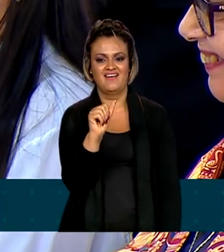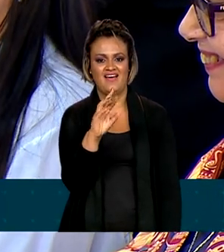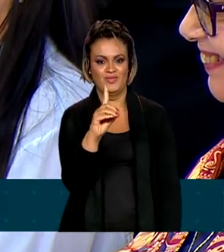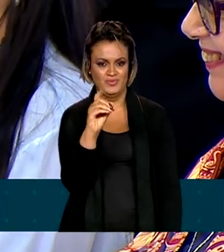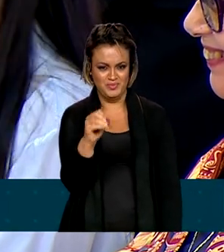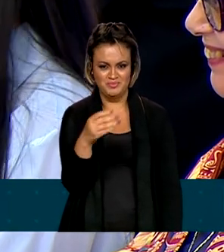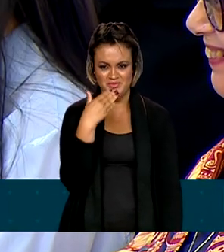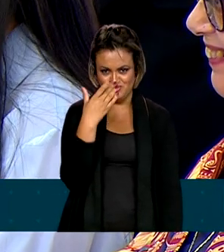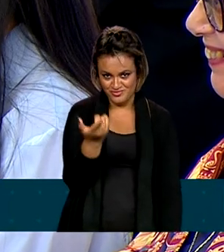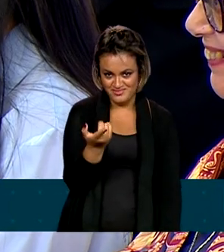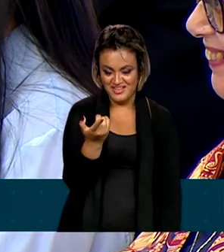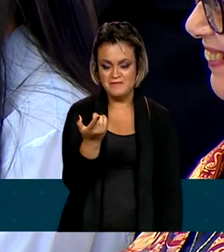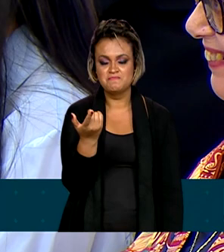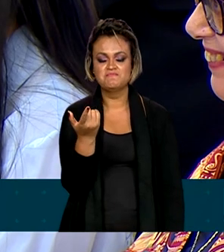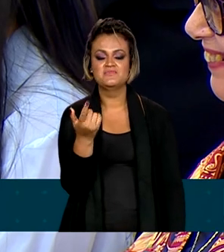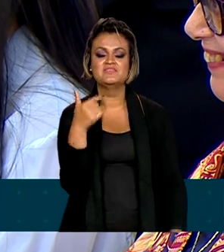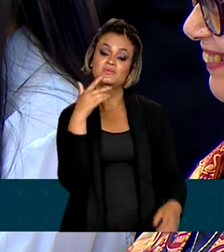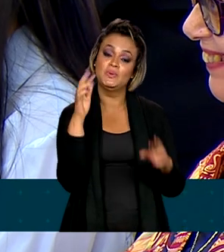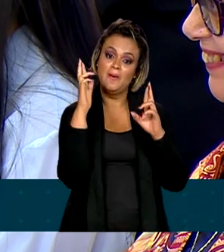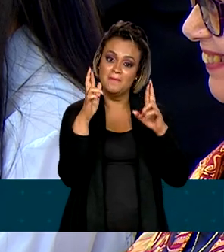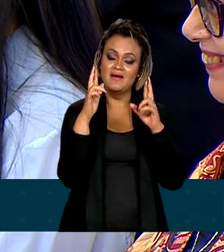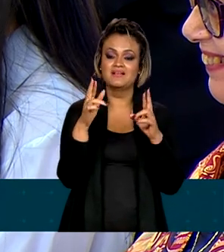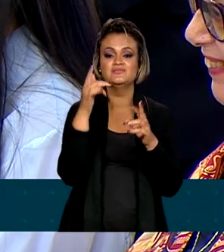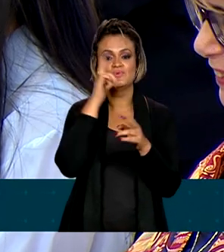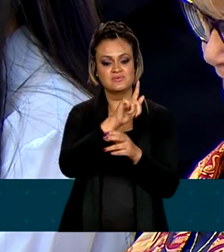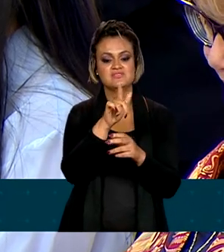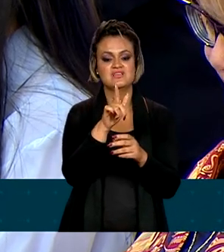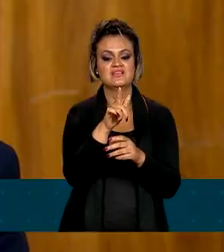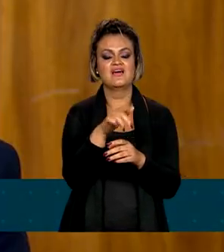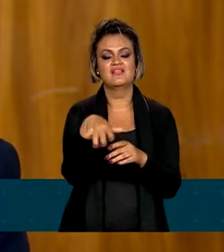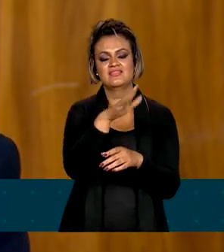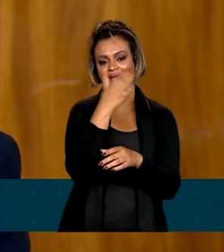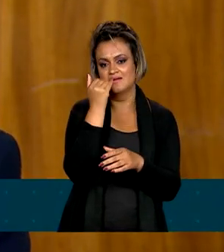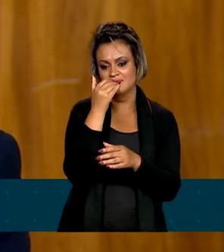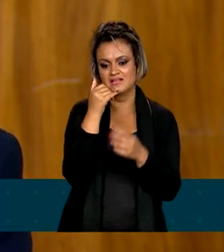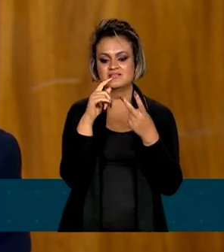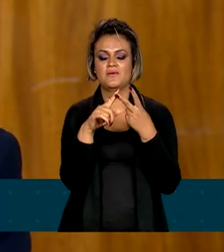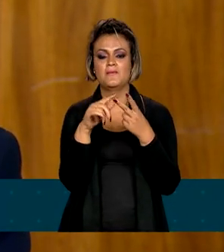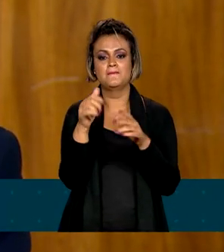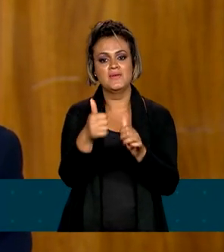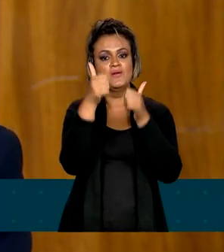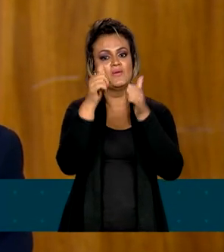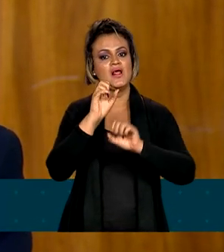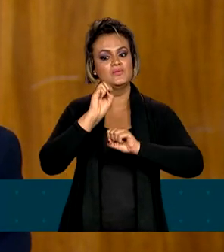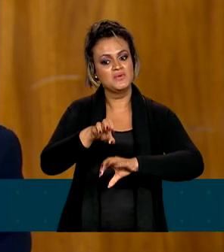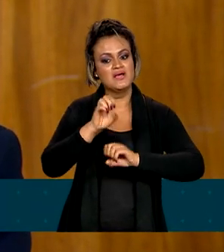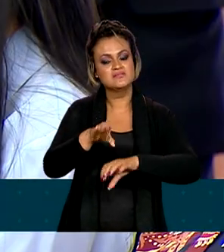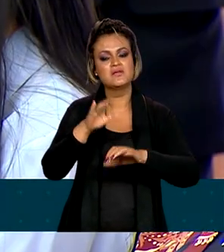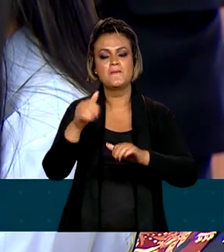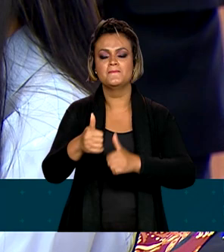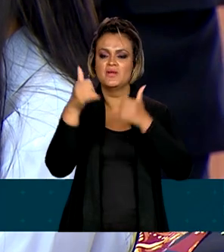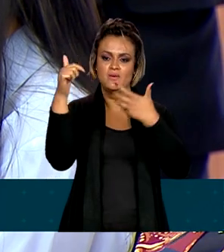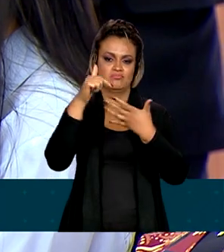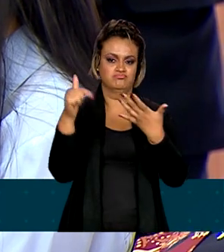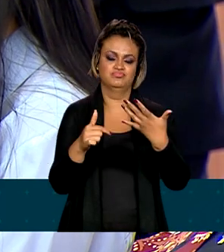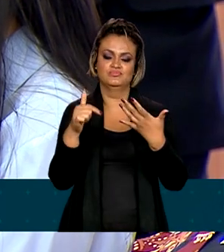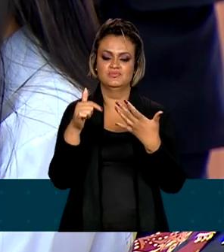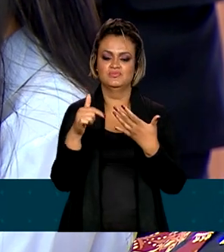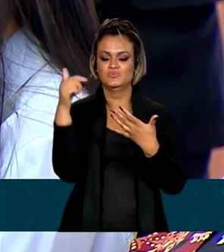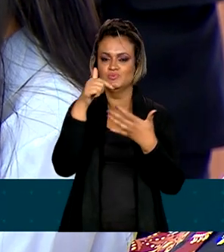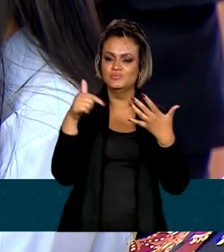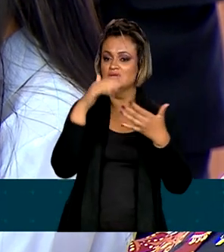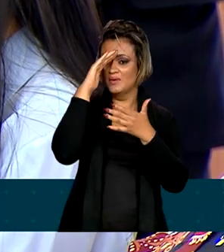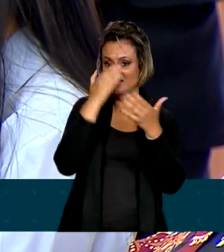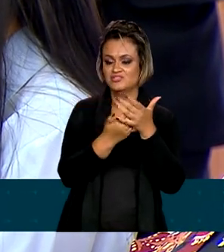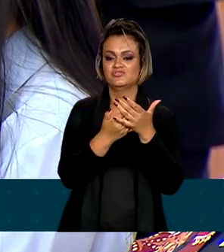isso. Então, eu espero que a gente tenha um diferencial na alimentação e melhorar a educação e melhorar tudo nesse país. E eu